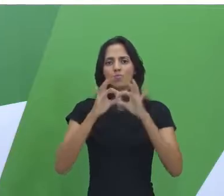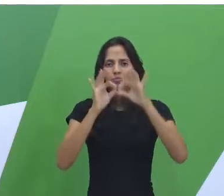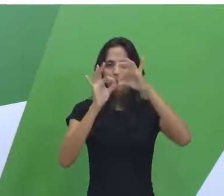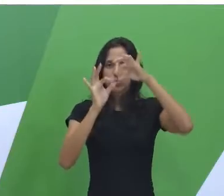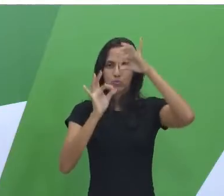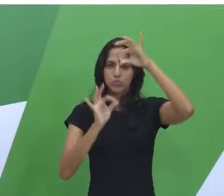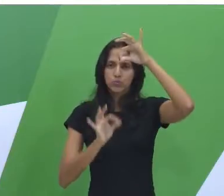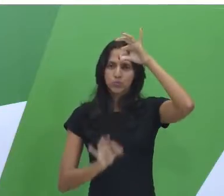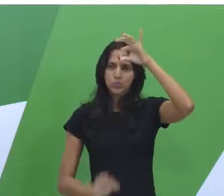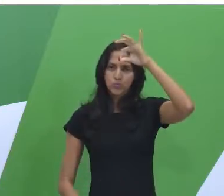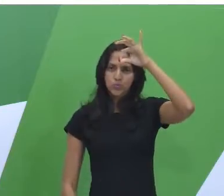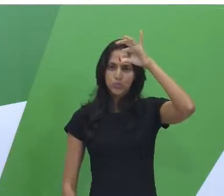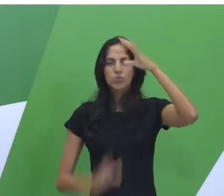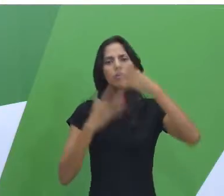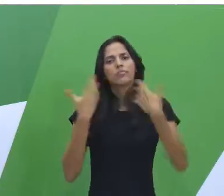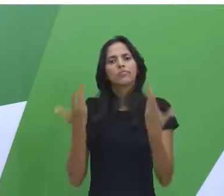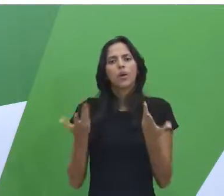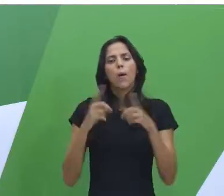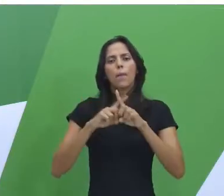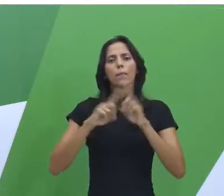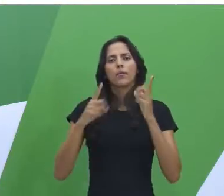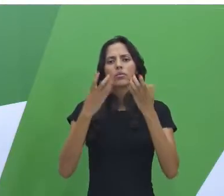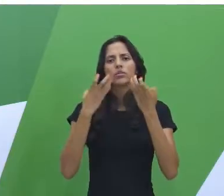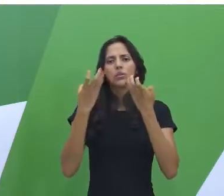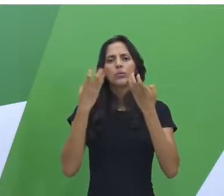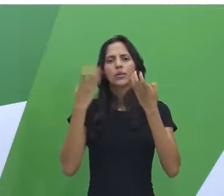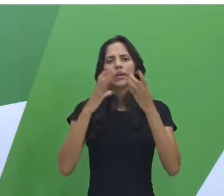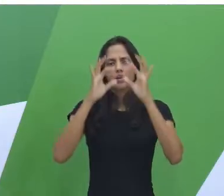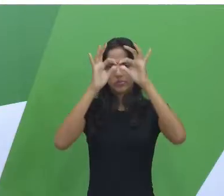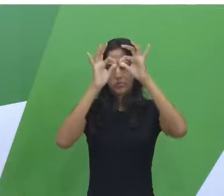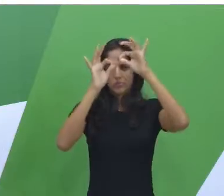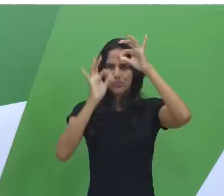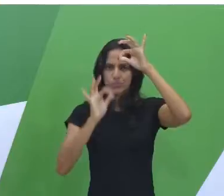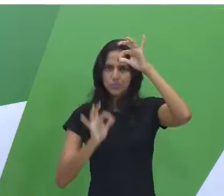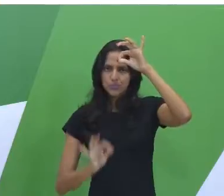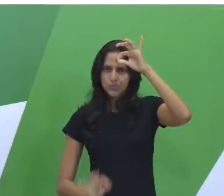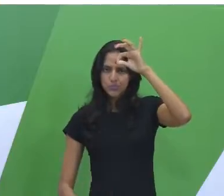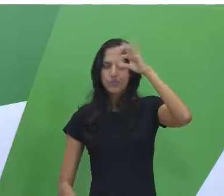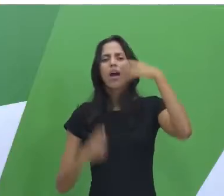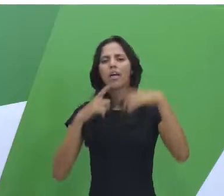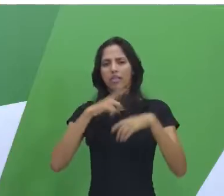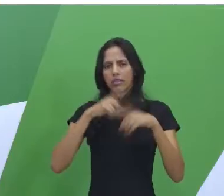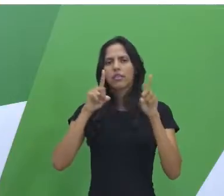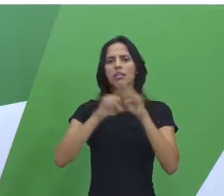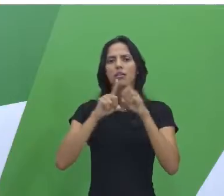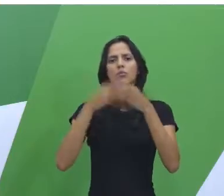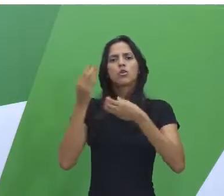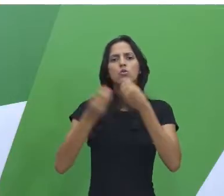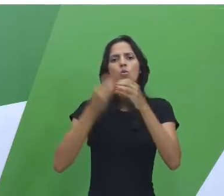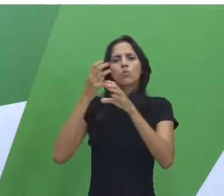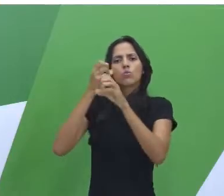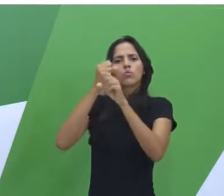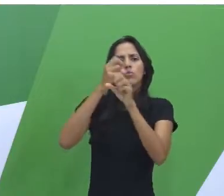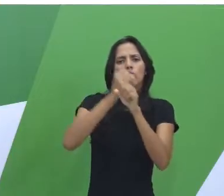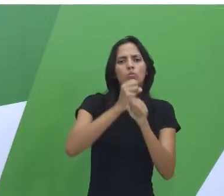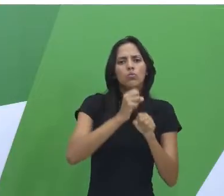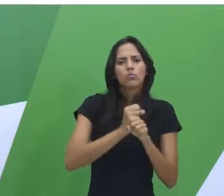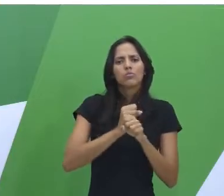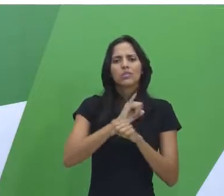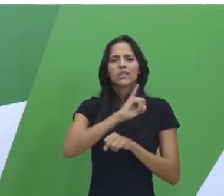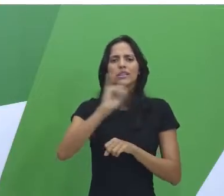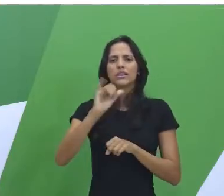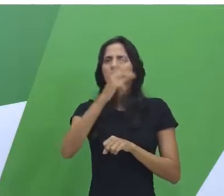altura. Ora, mas se eu quero determinar a altura, eu tenho também outras aplicabilidades. Será se a pessoa que